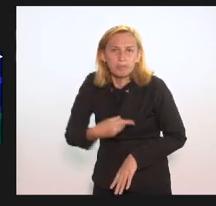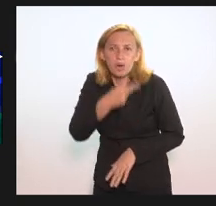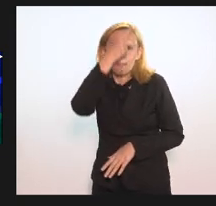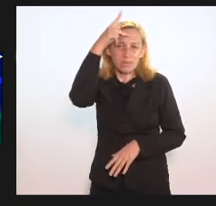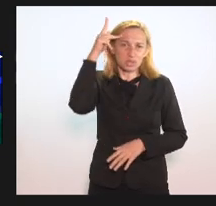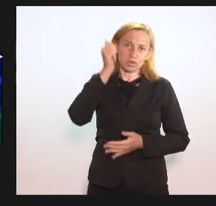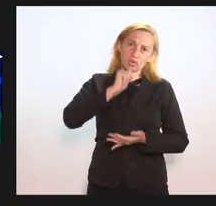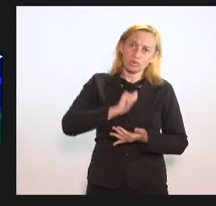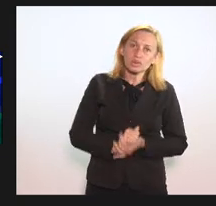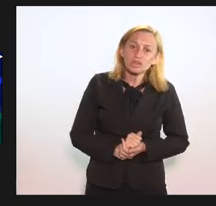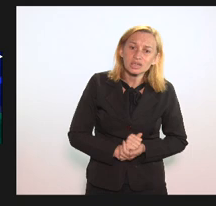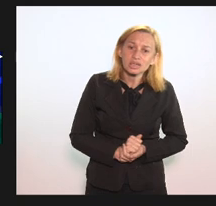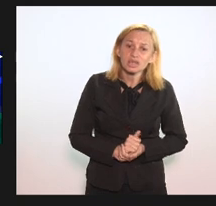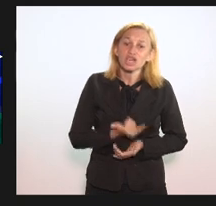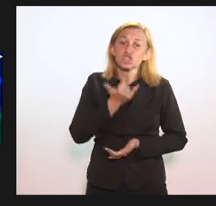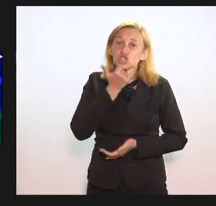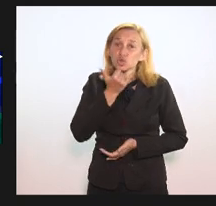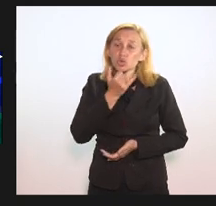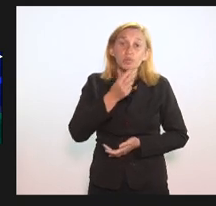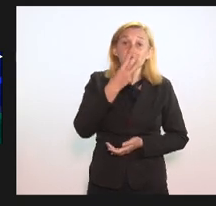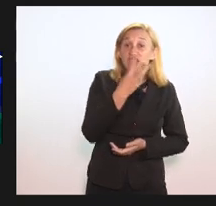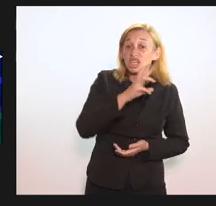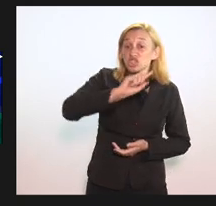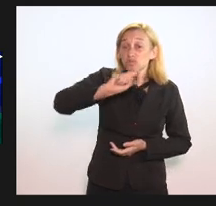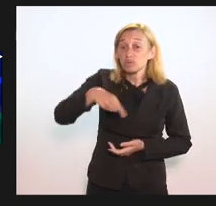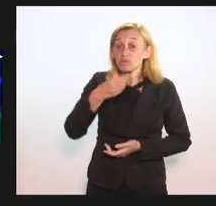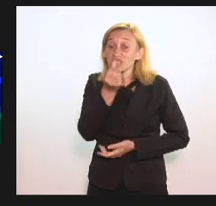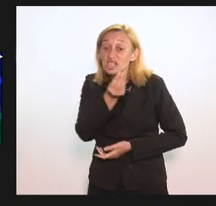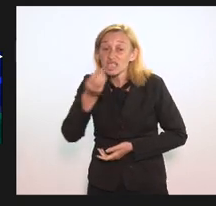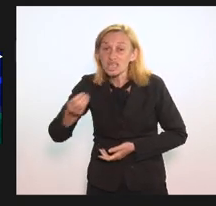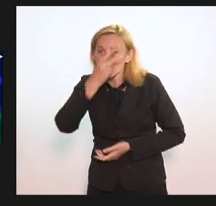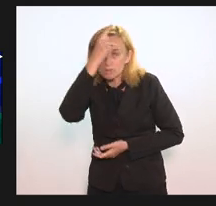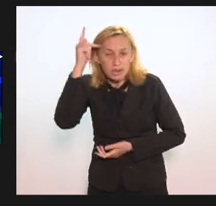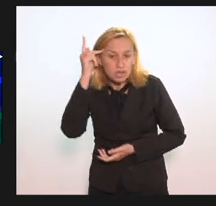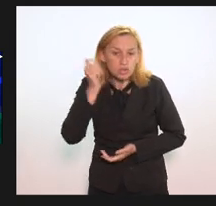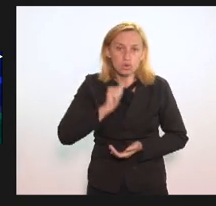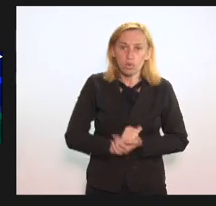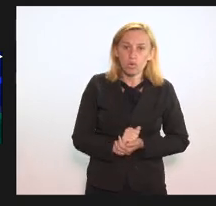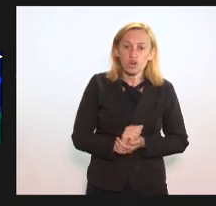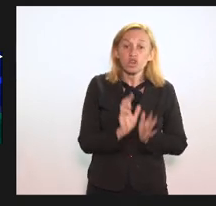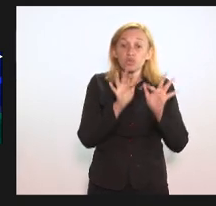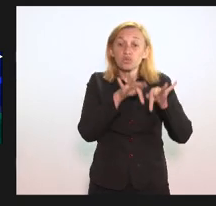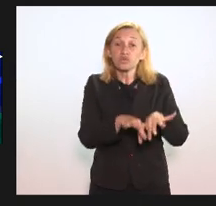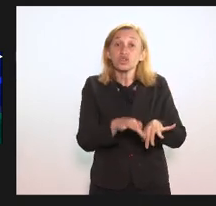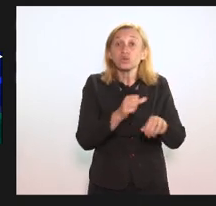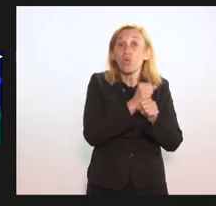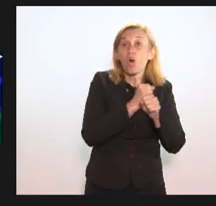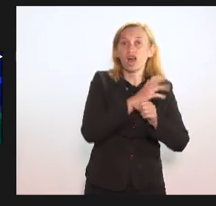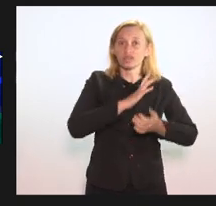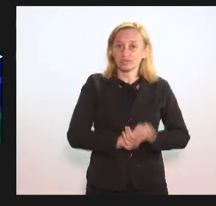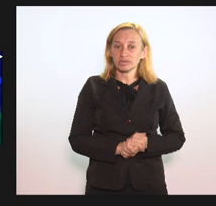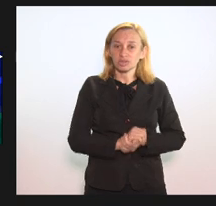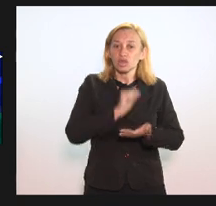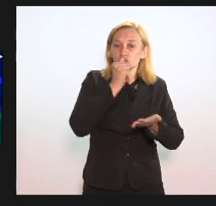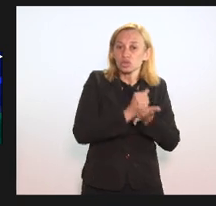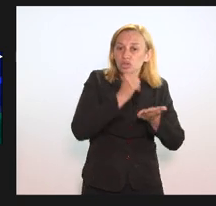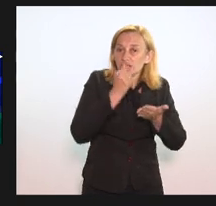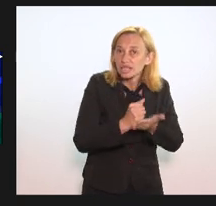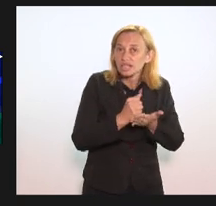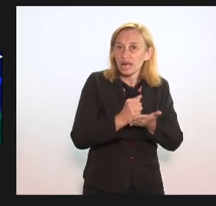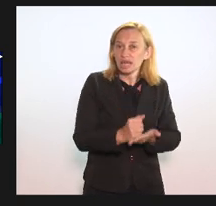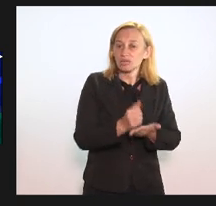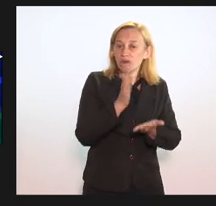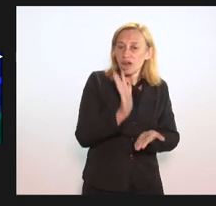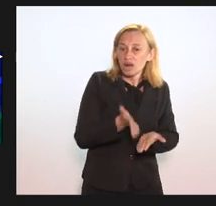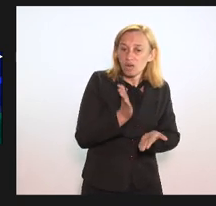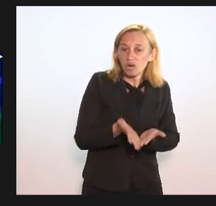pessoas disco 3.600 pessoas no final do ano os contratados da